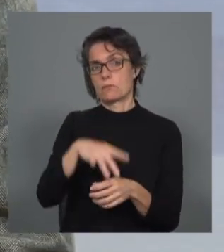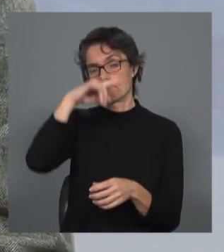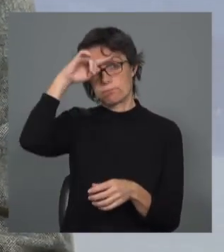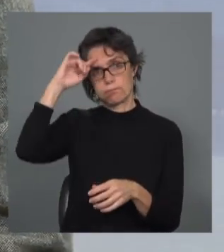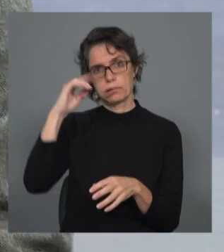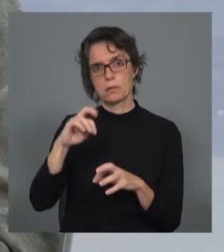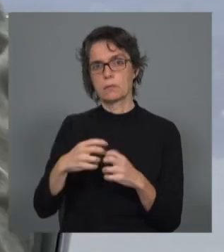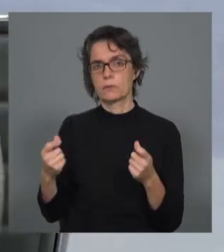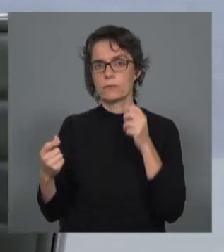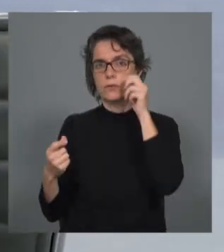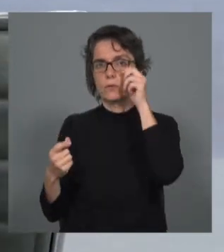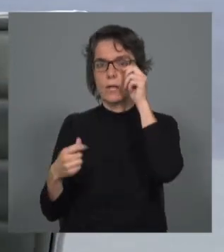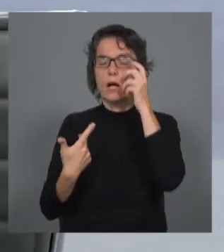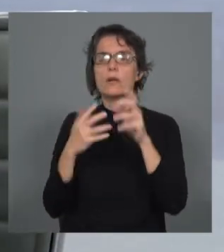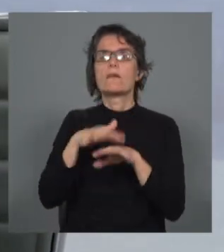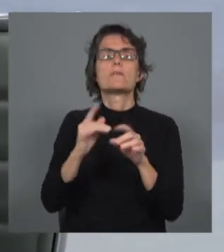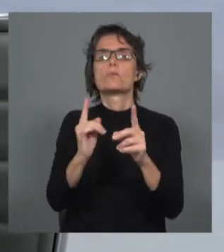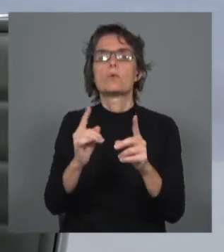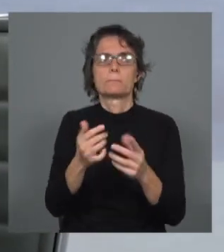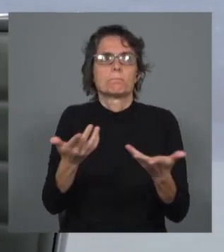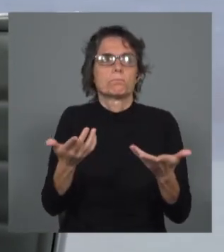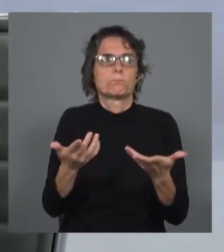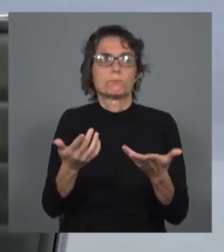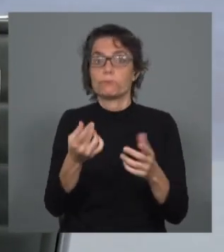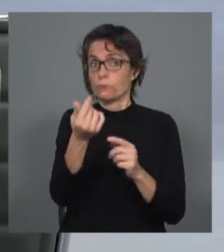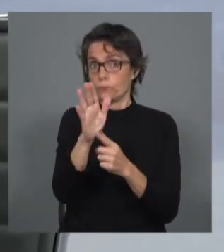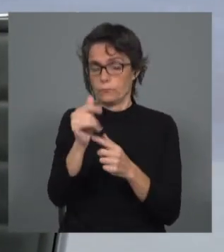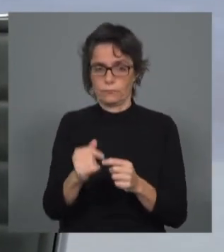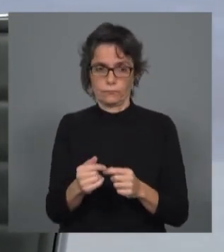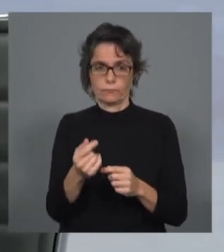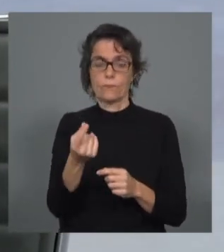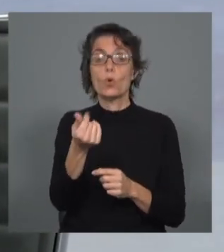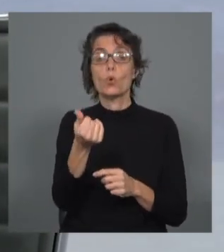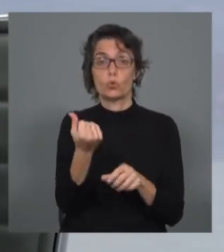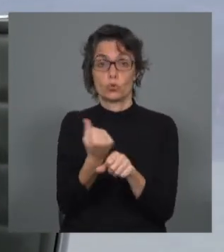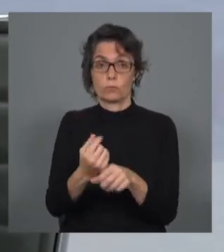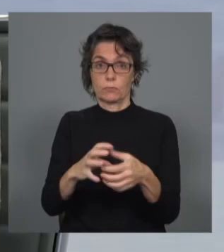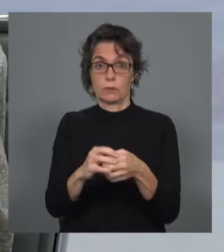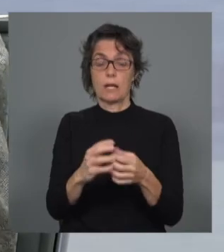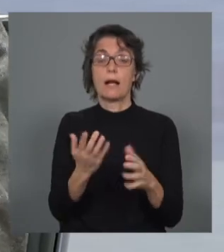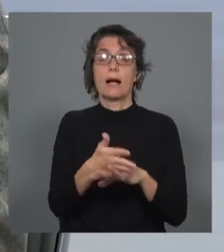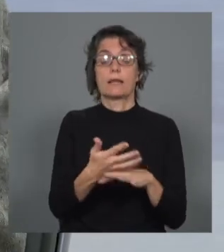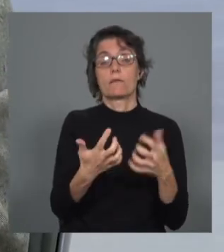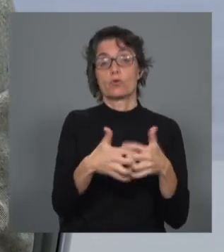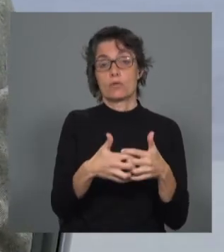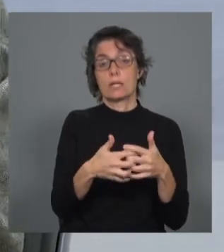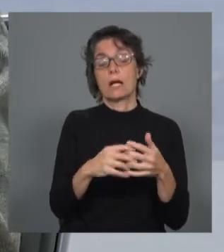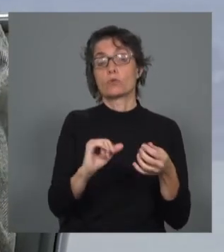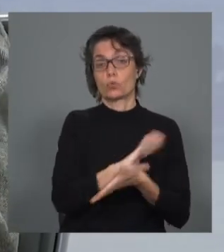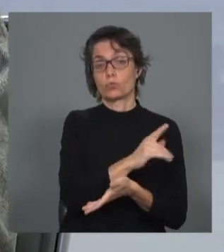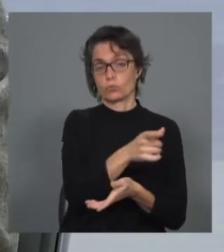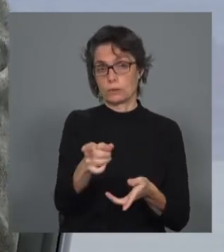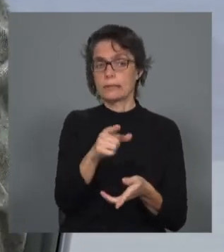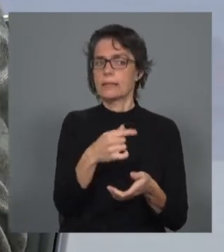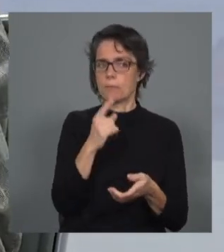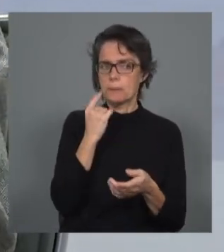podemos atuar? Na questão dos custos laborais, encontrando com o apoio do Sindicato de Jornalistas, que tem sido muito interessado